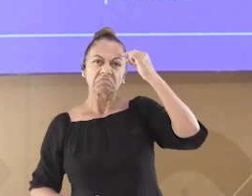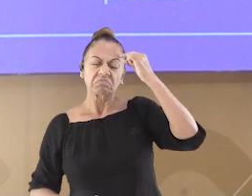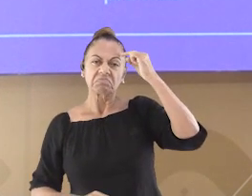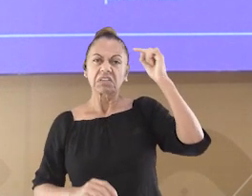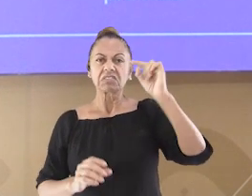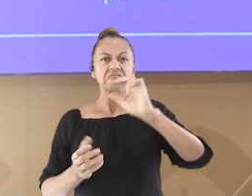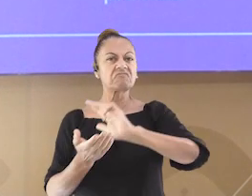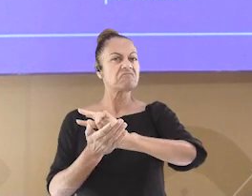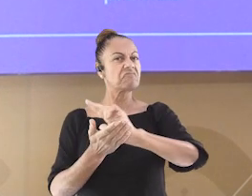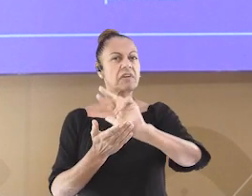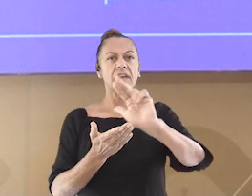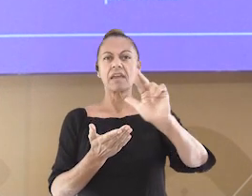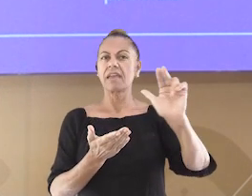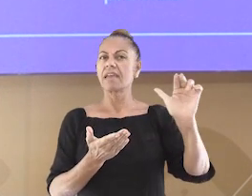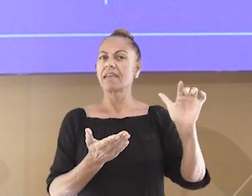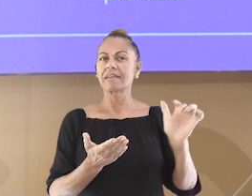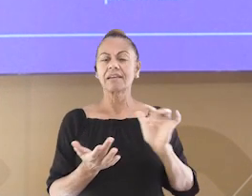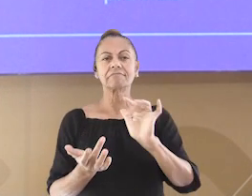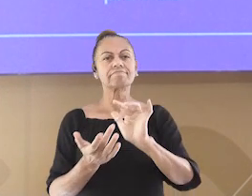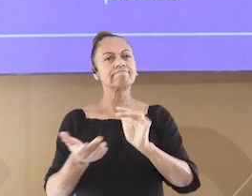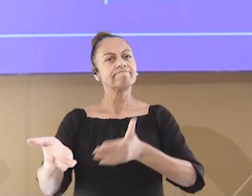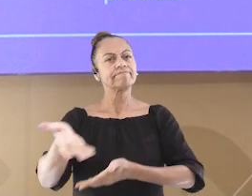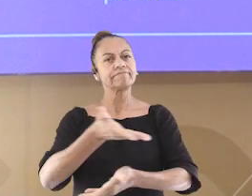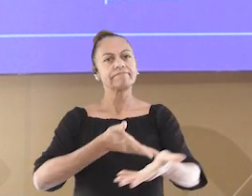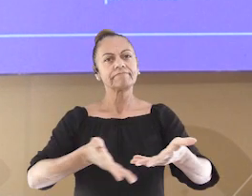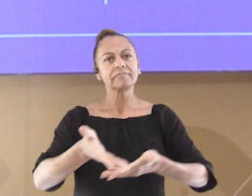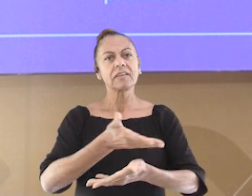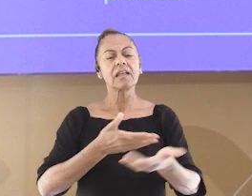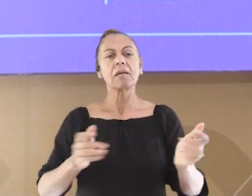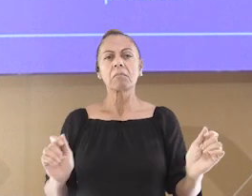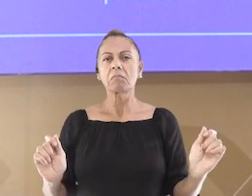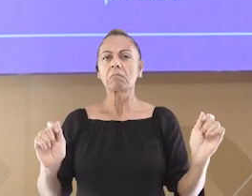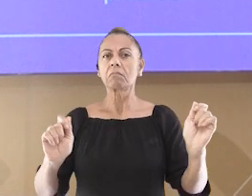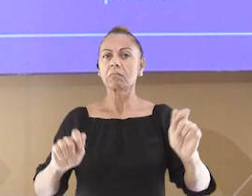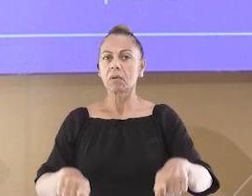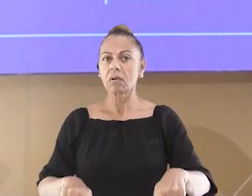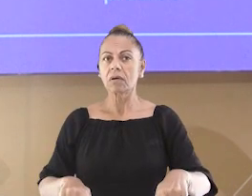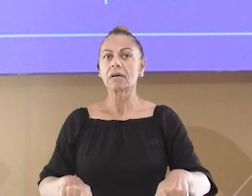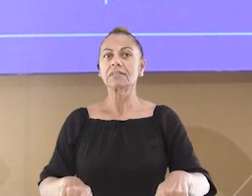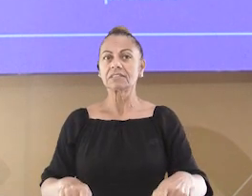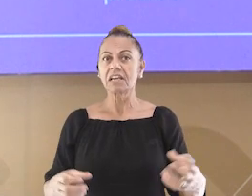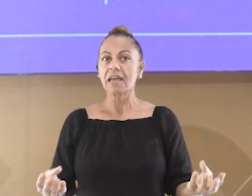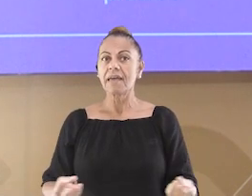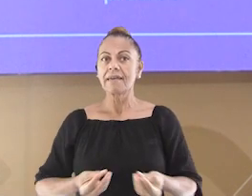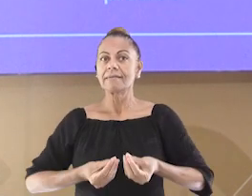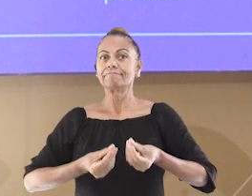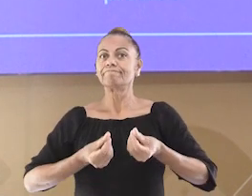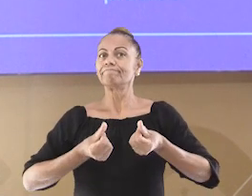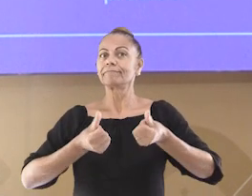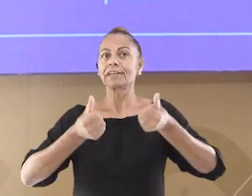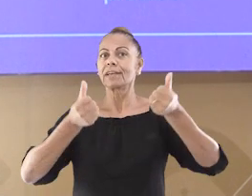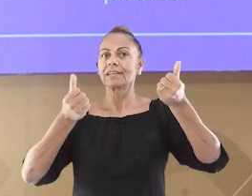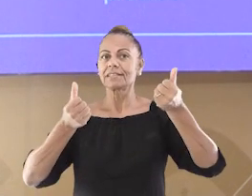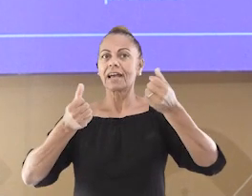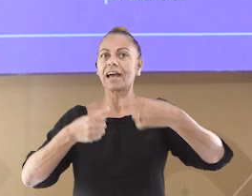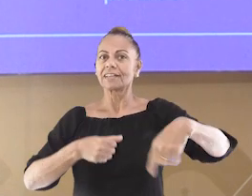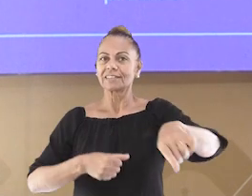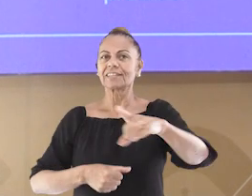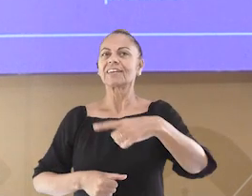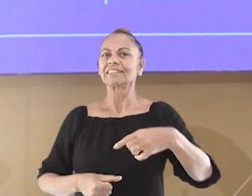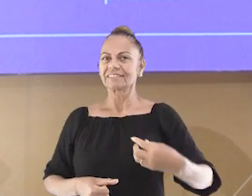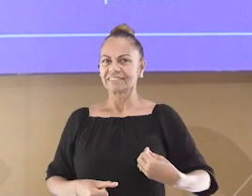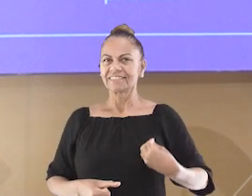culturas, religiões, filosofias de vida e modo de pensar. O convívio com o outro,